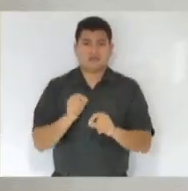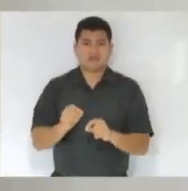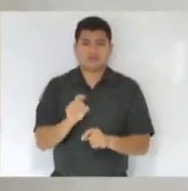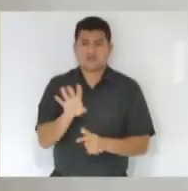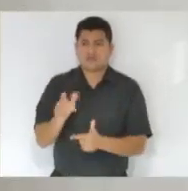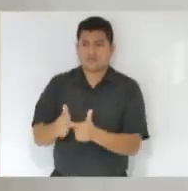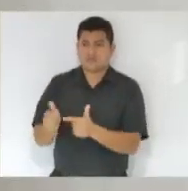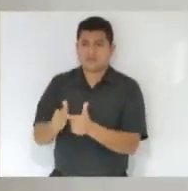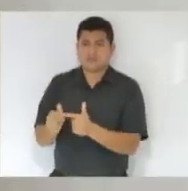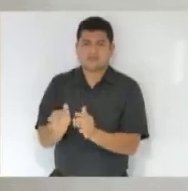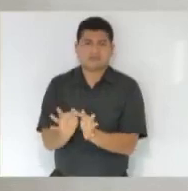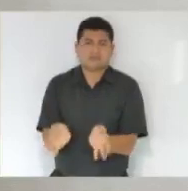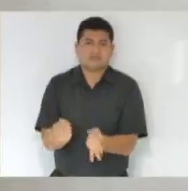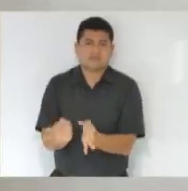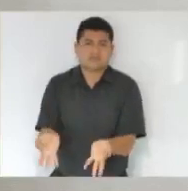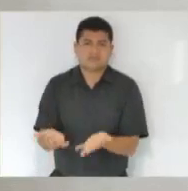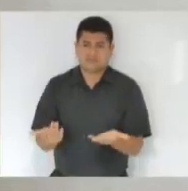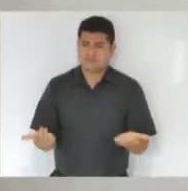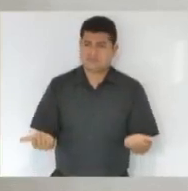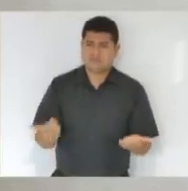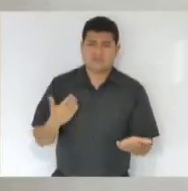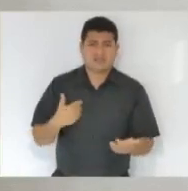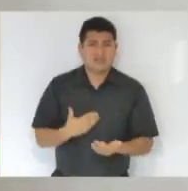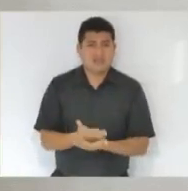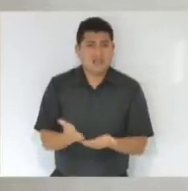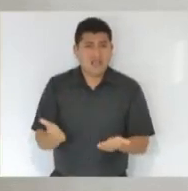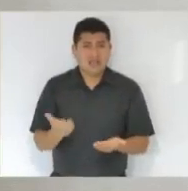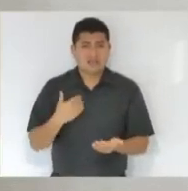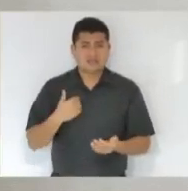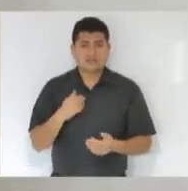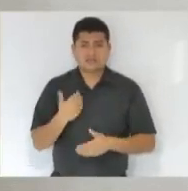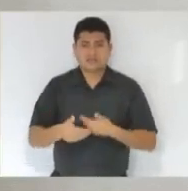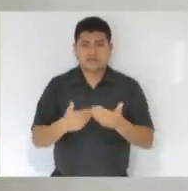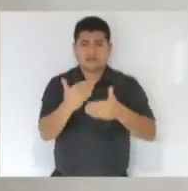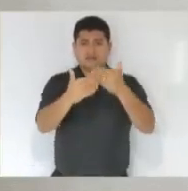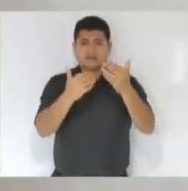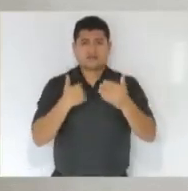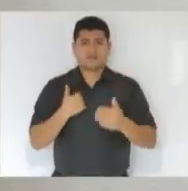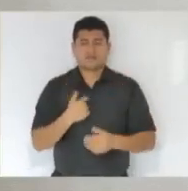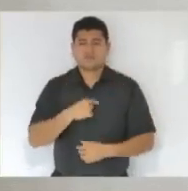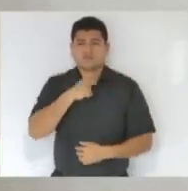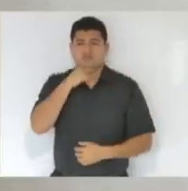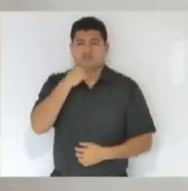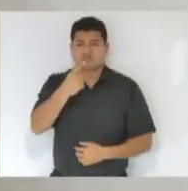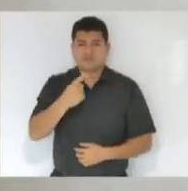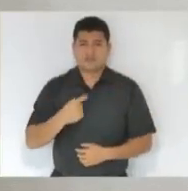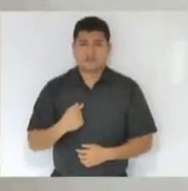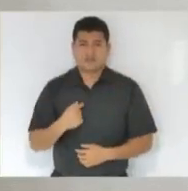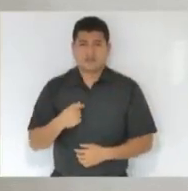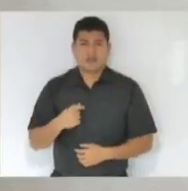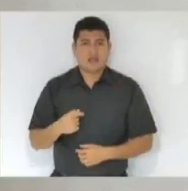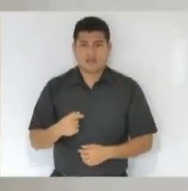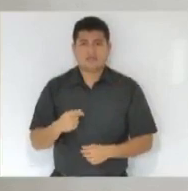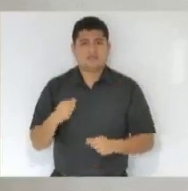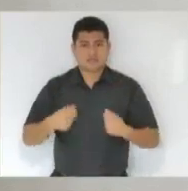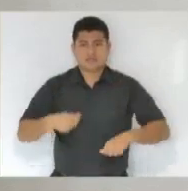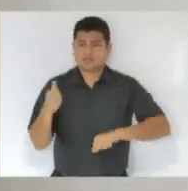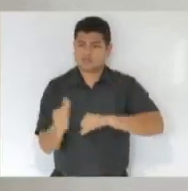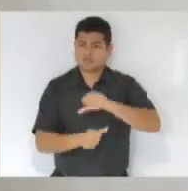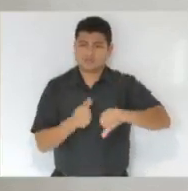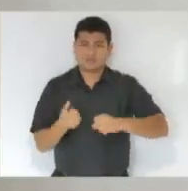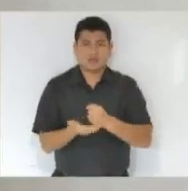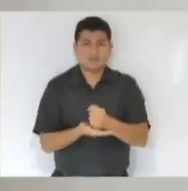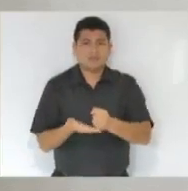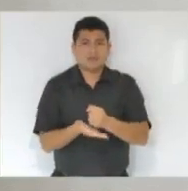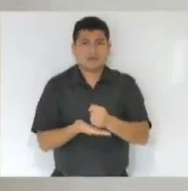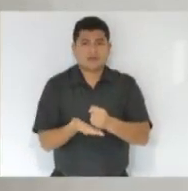nada avançar no país e no Estado que eu quero, sem nada realmente mudar na base, estruturalmente, sem nada